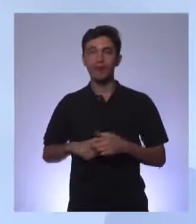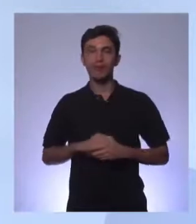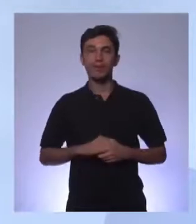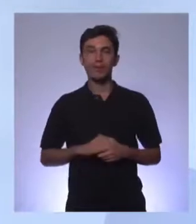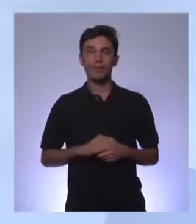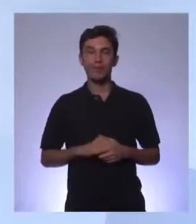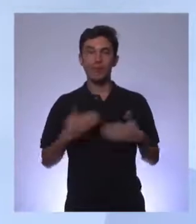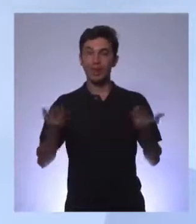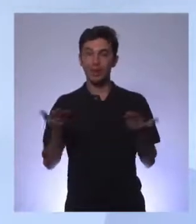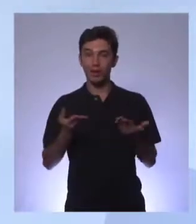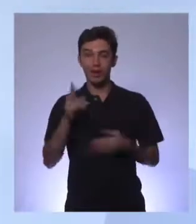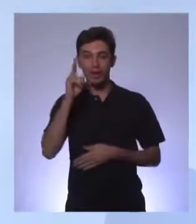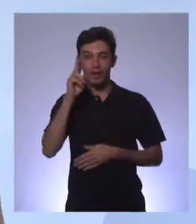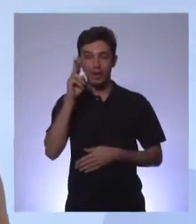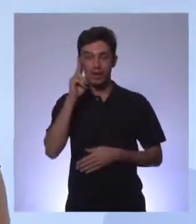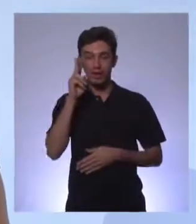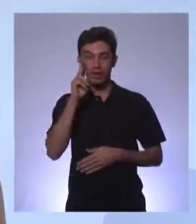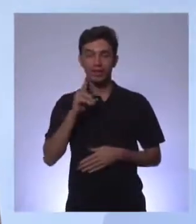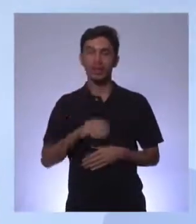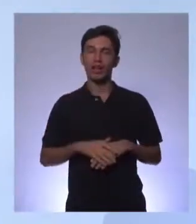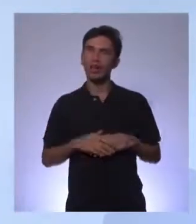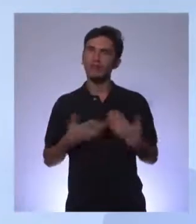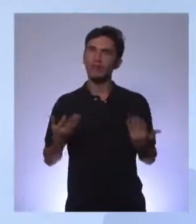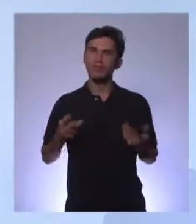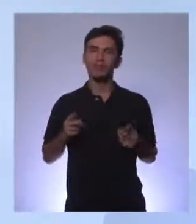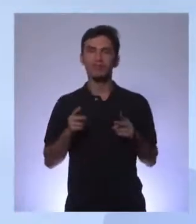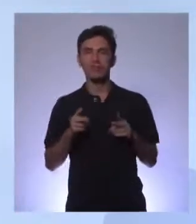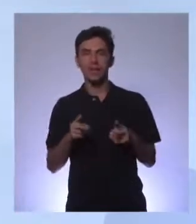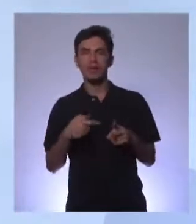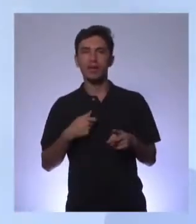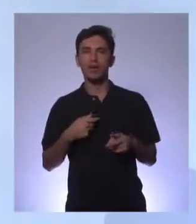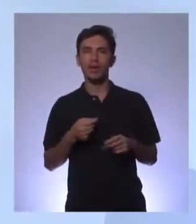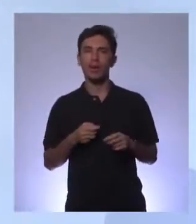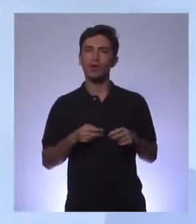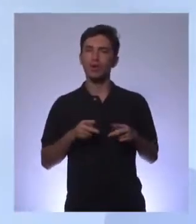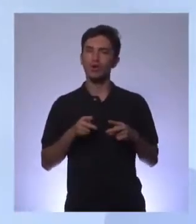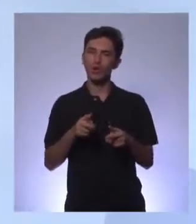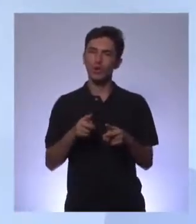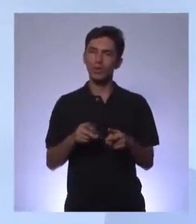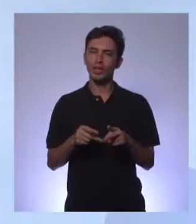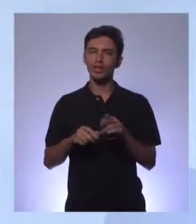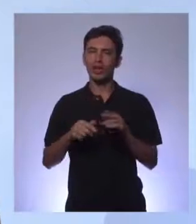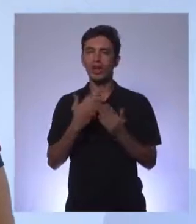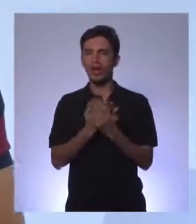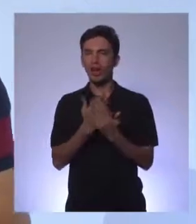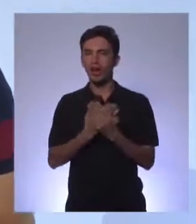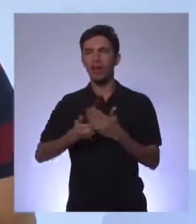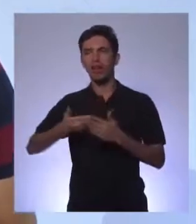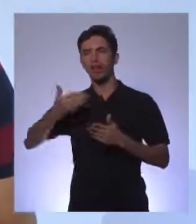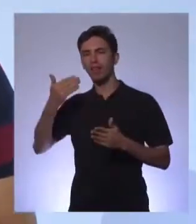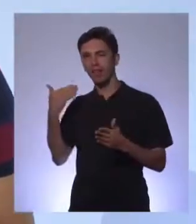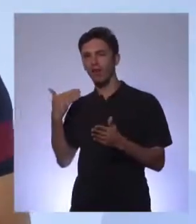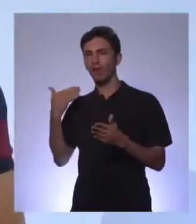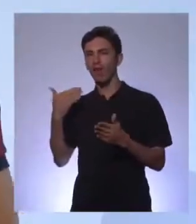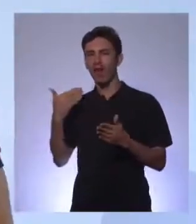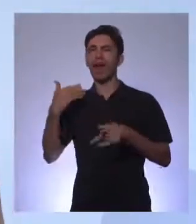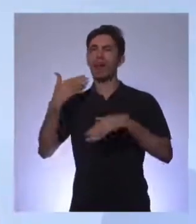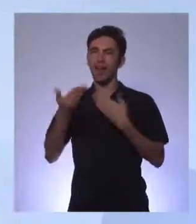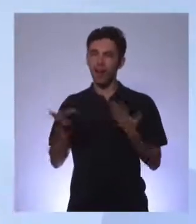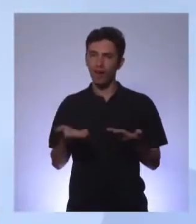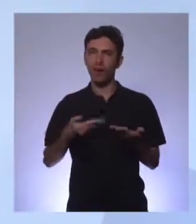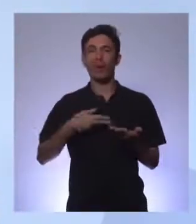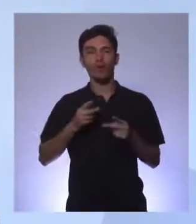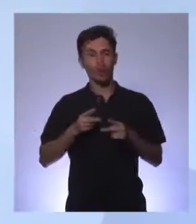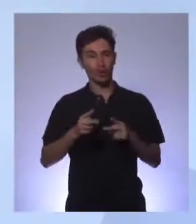a aula de História ela acaba sendo um prosseguimento da aula anterior. Então, conforme os estudantes